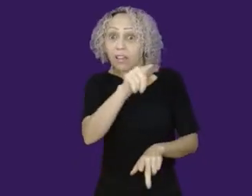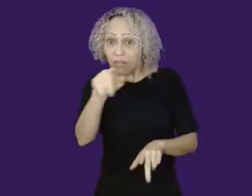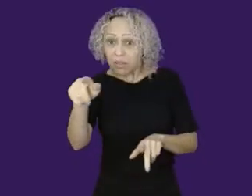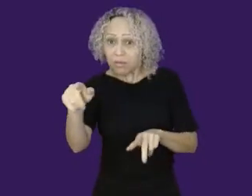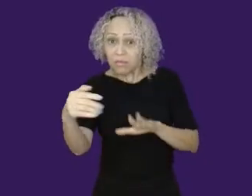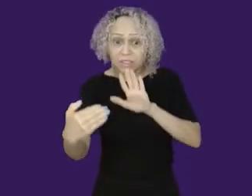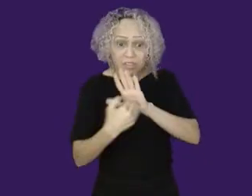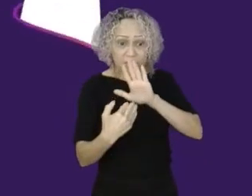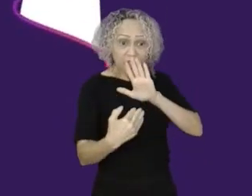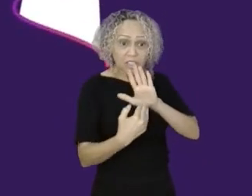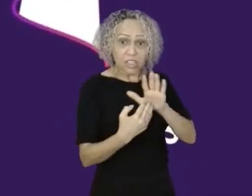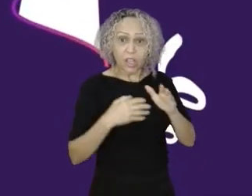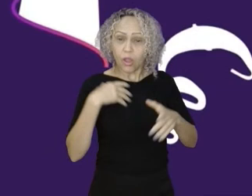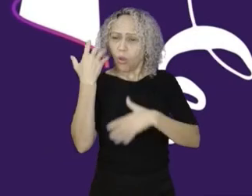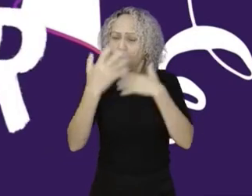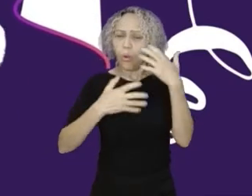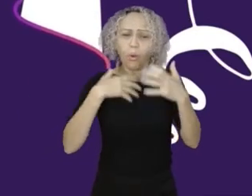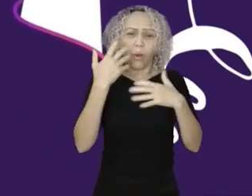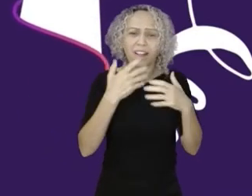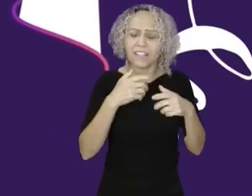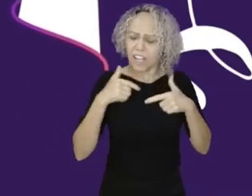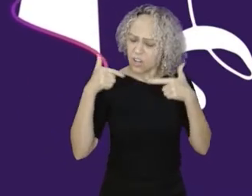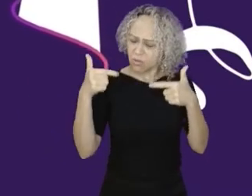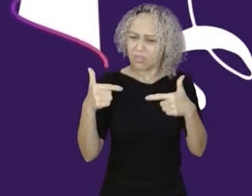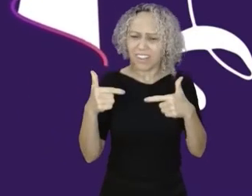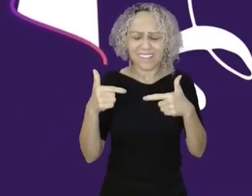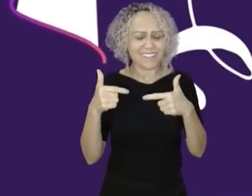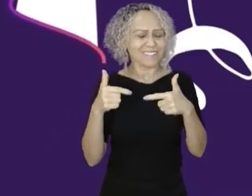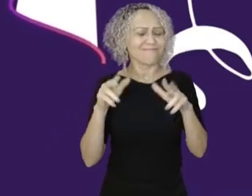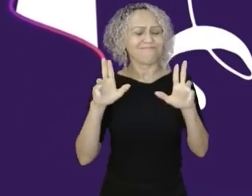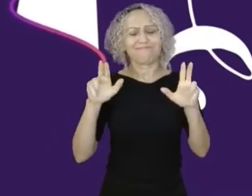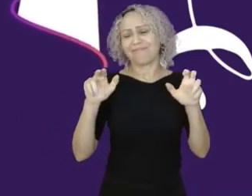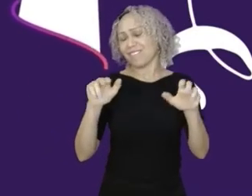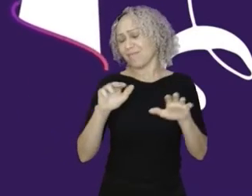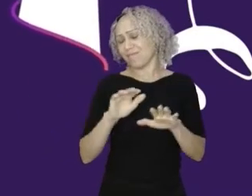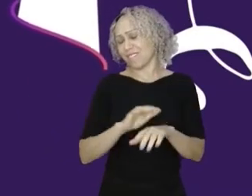Ninguém vai me impedir de cantar e lutar.